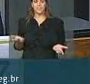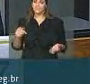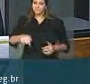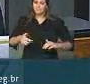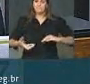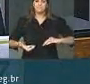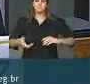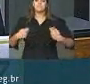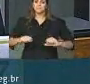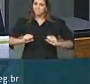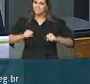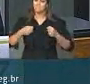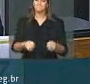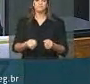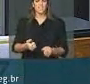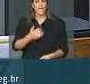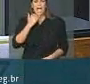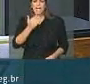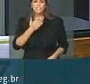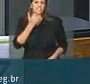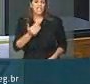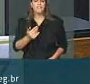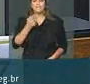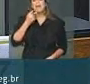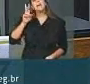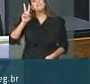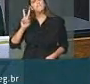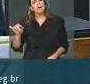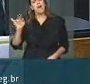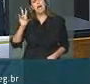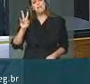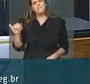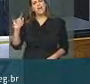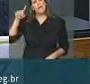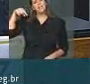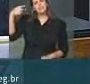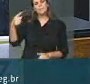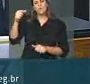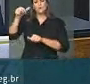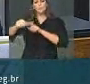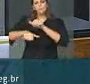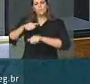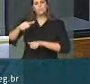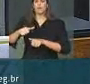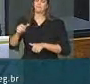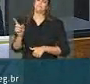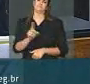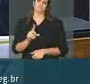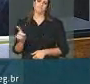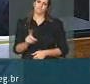reforma tributária e fiscal. Não adiantam as palavras e a retórica...